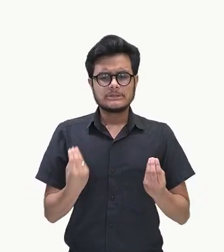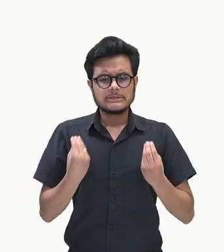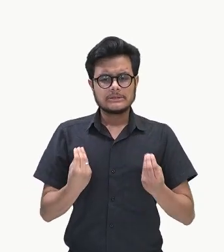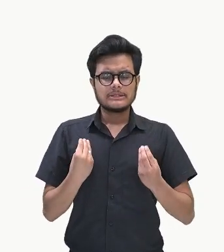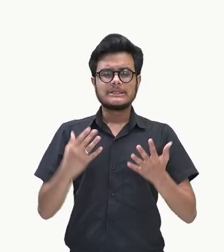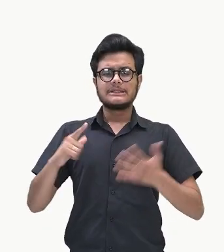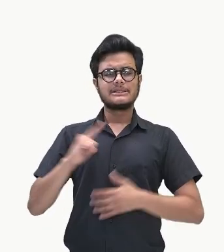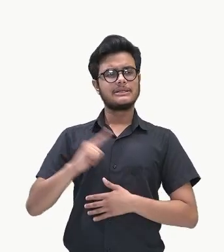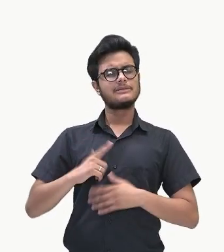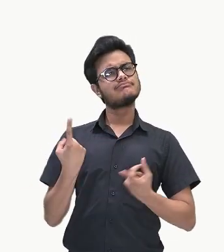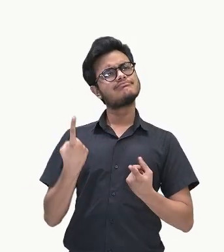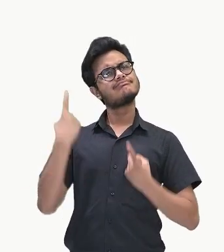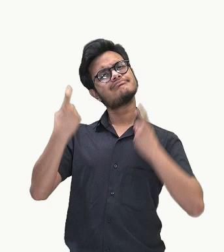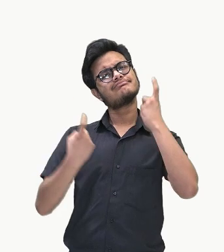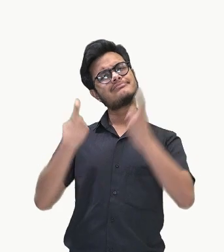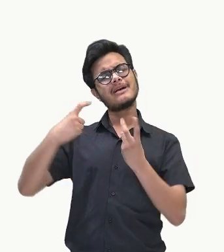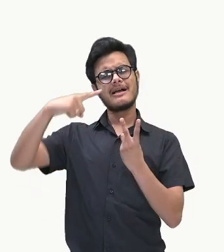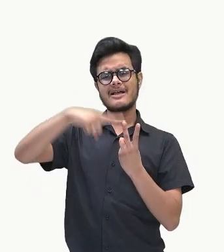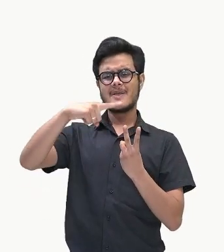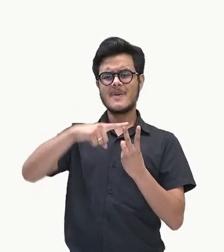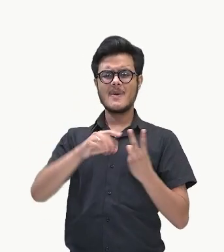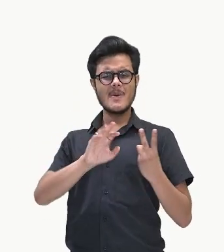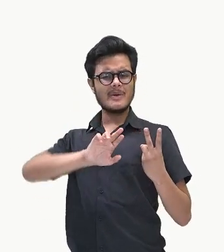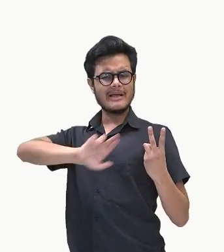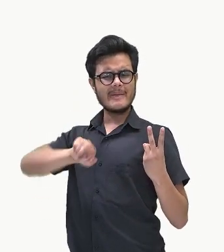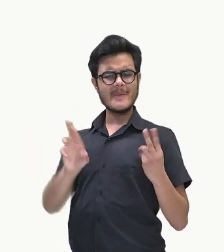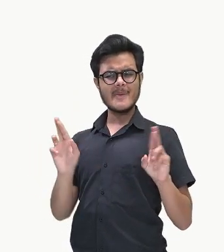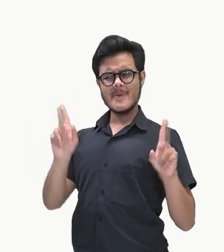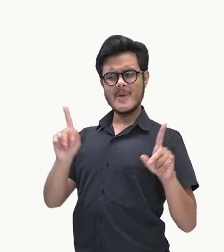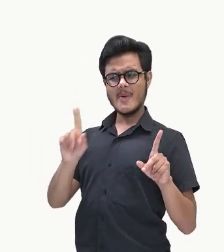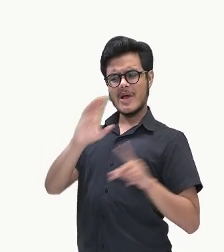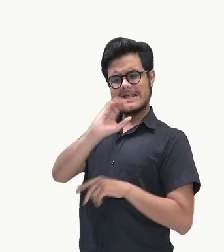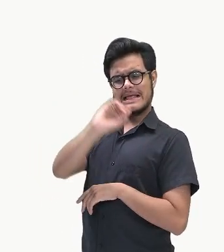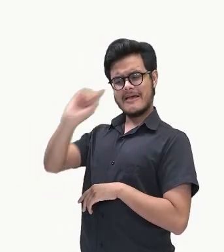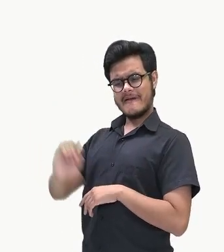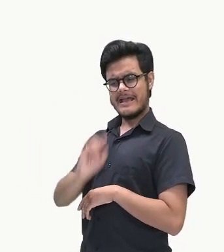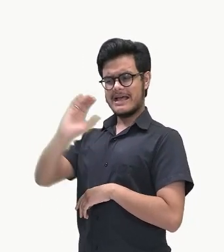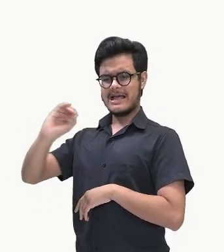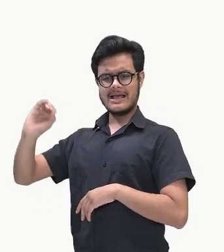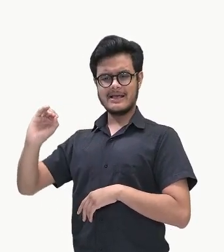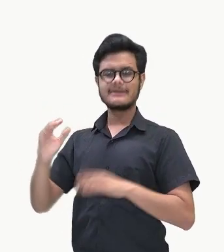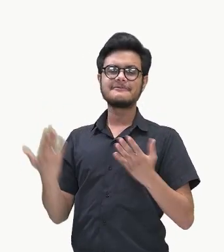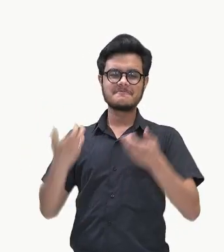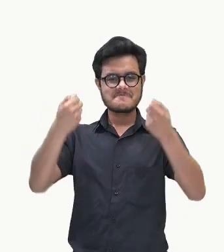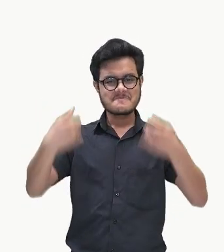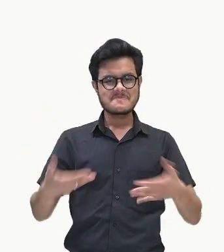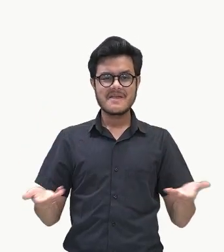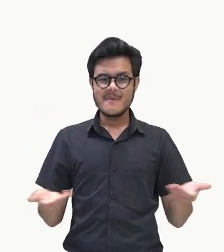de gerar raízes não exatas. É exatamente com isso que a gente vai trabalhar.